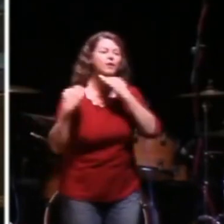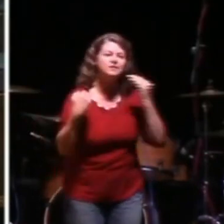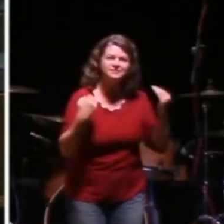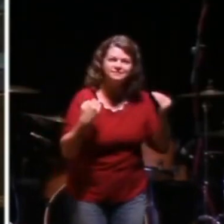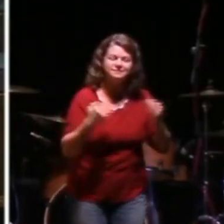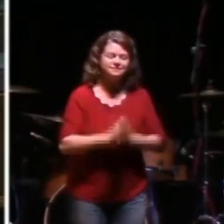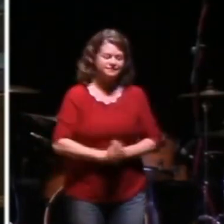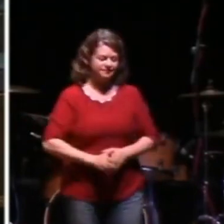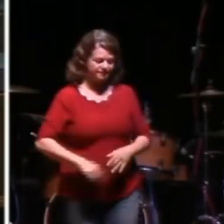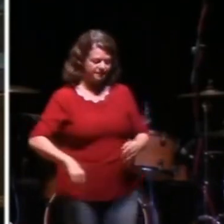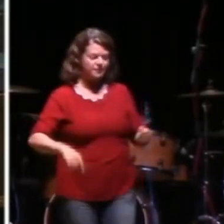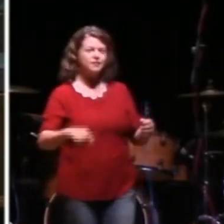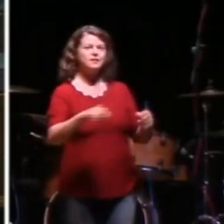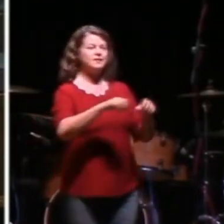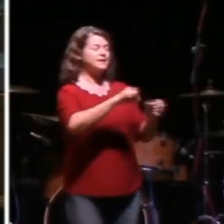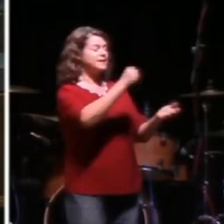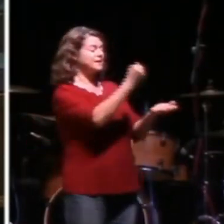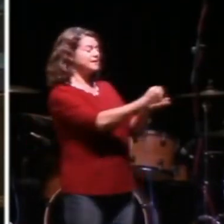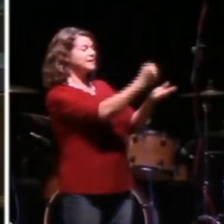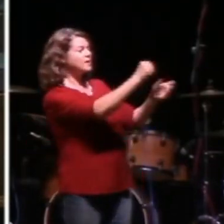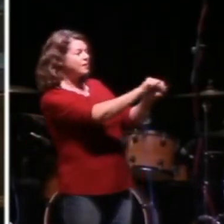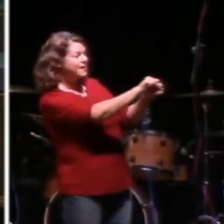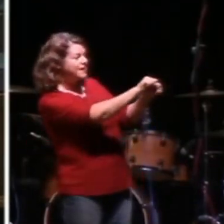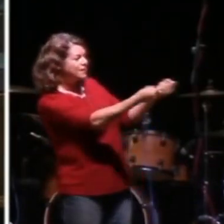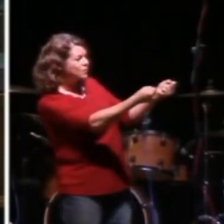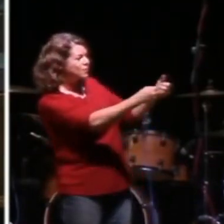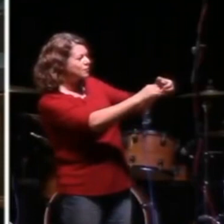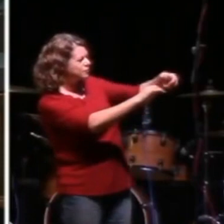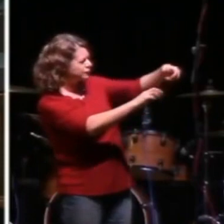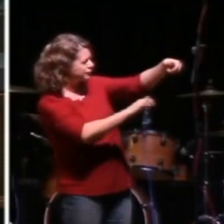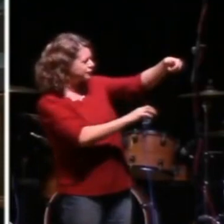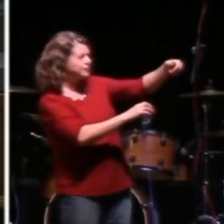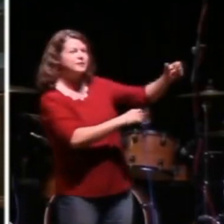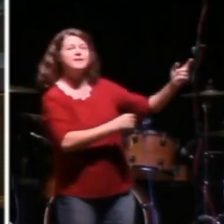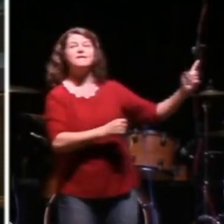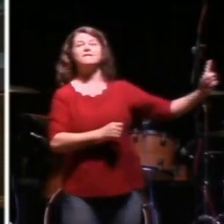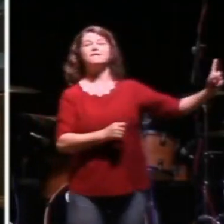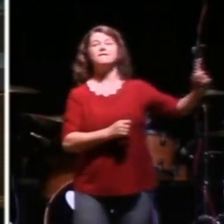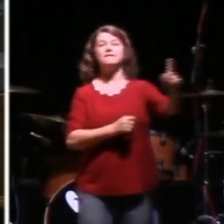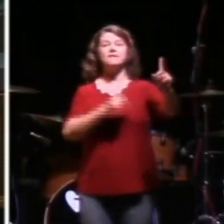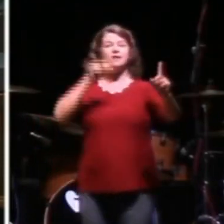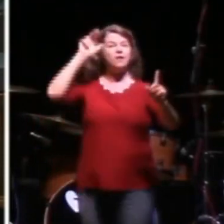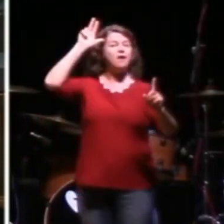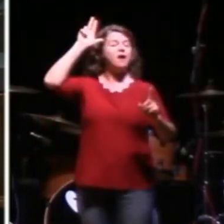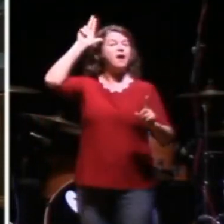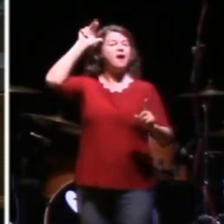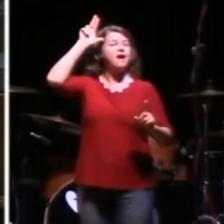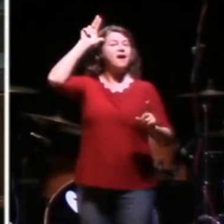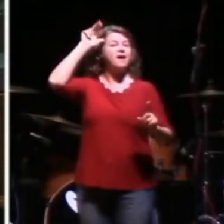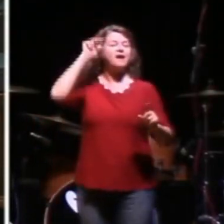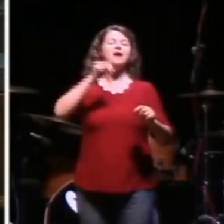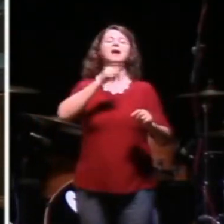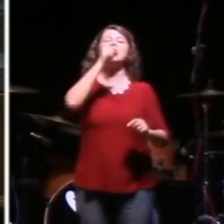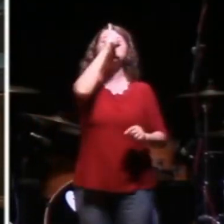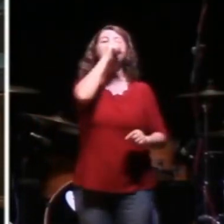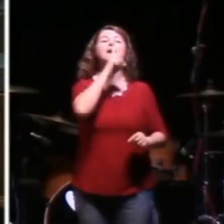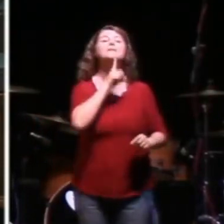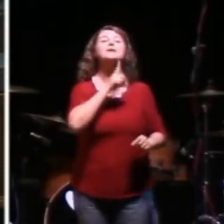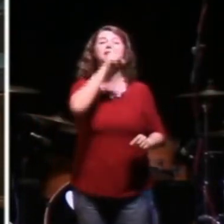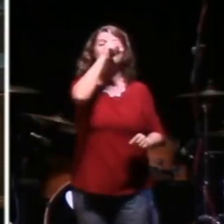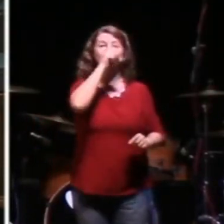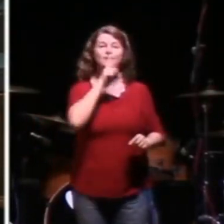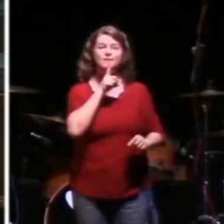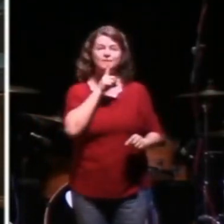a voz do ser vivente dizer venha olhei e diante de mim estava um cavalo cavalo amarelo seu cavaleiro